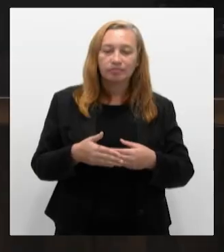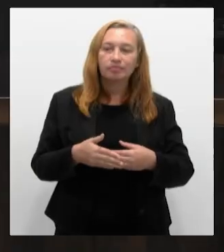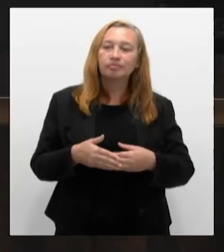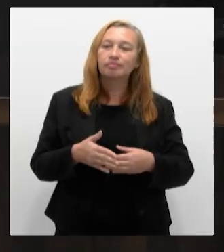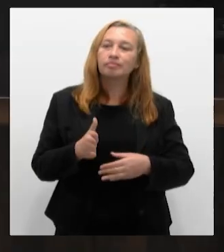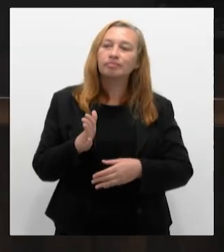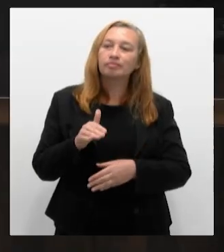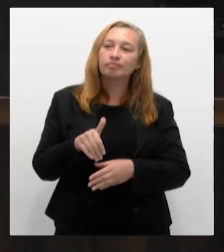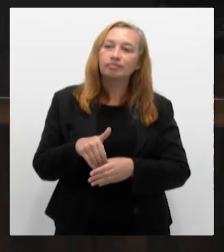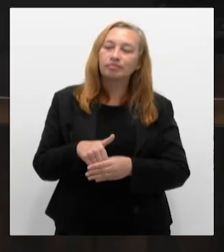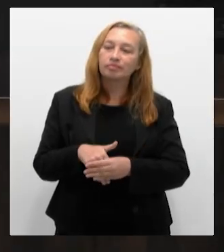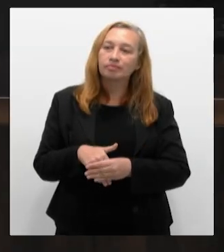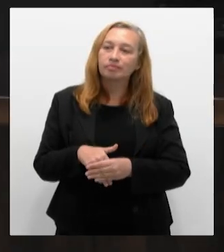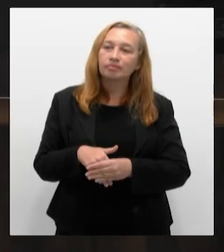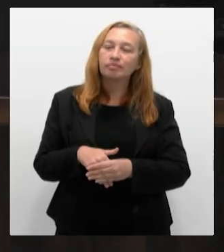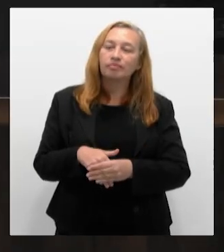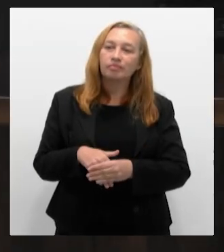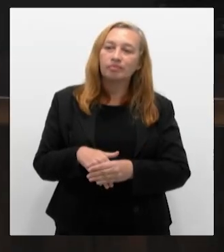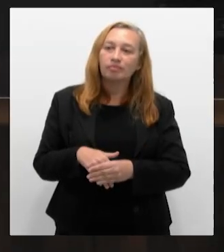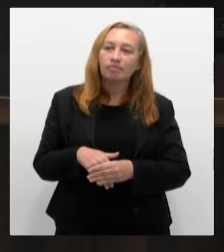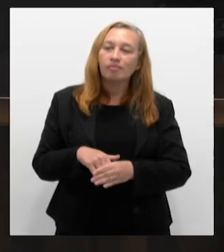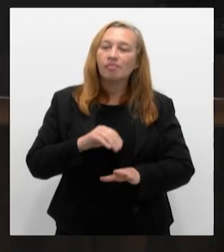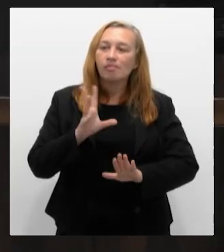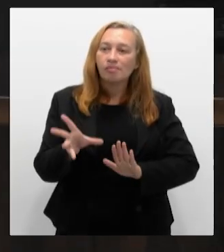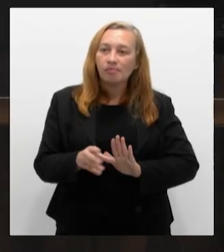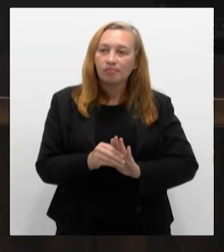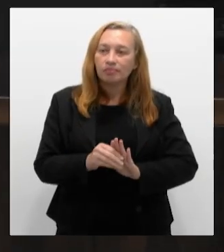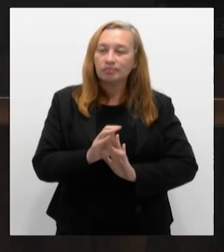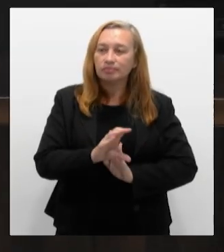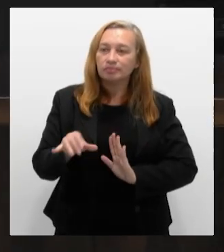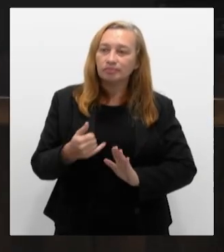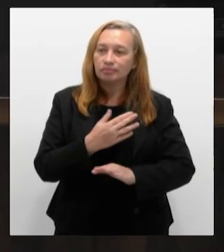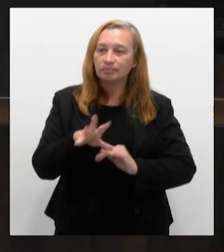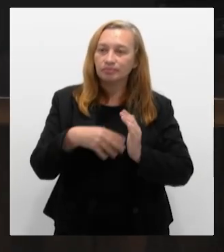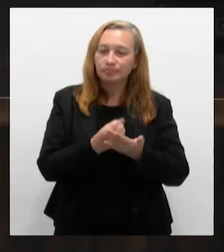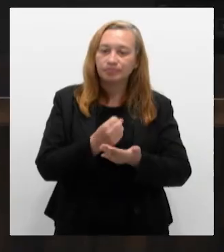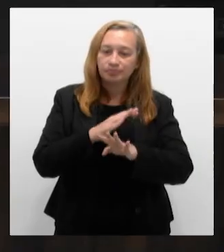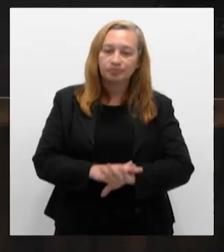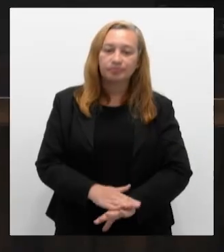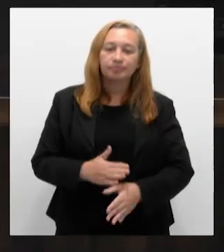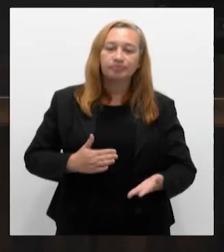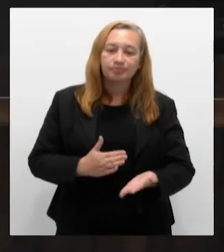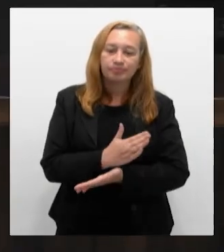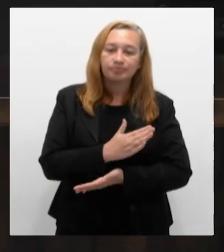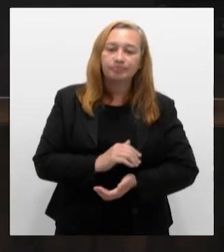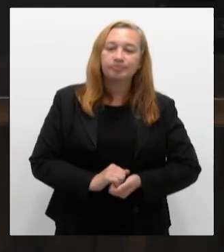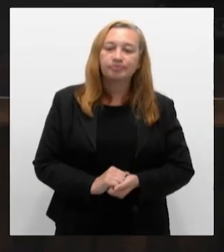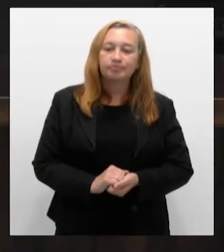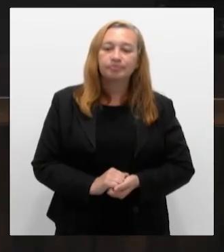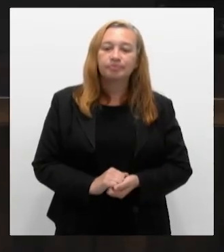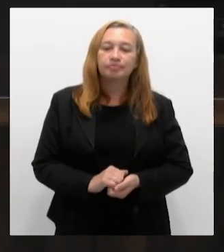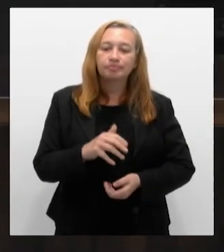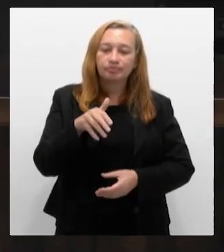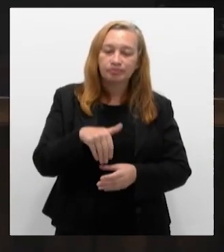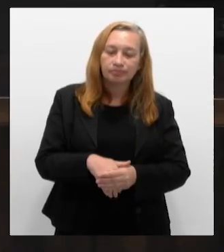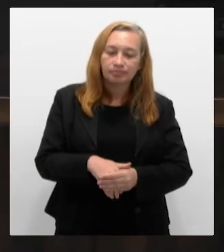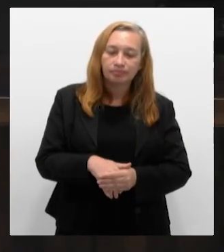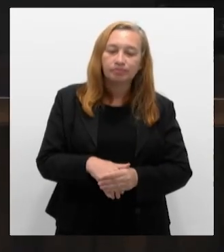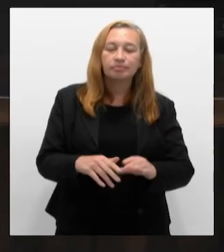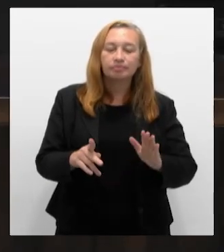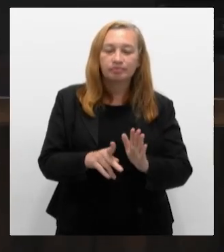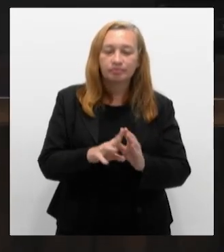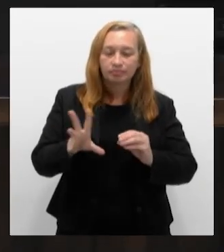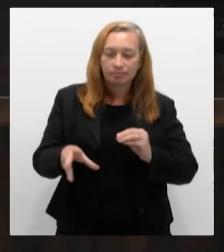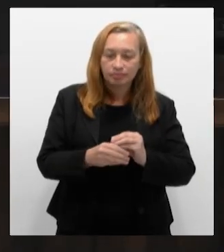a discussão. Em votação, as emendas da CCJ. Senhores que aprovam, permaneçam como estão. Aprovado. Em votação, projeto